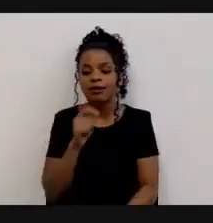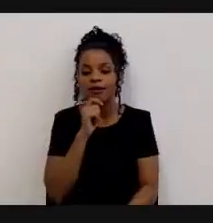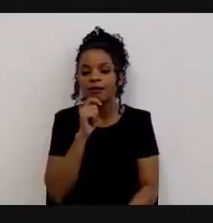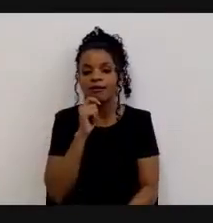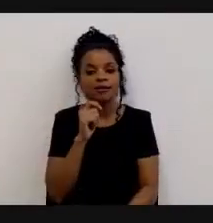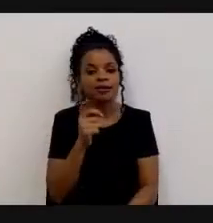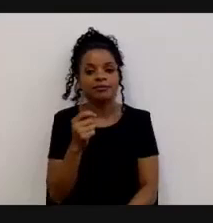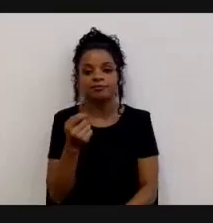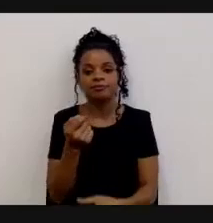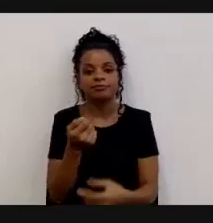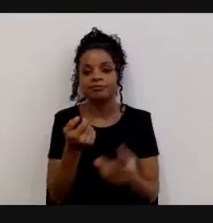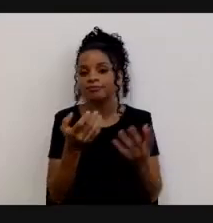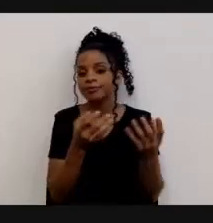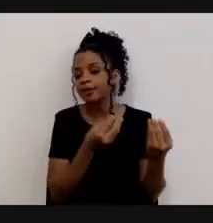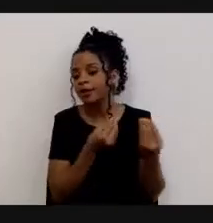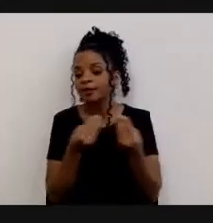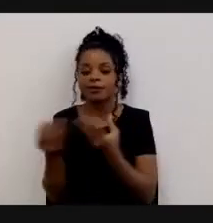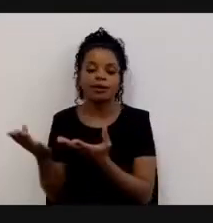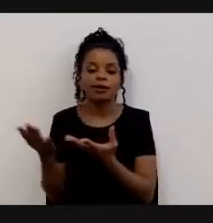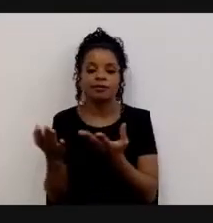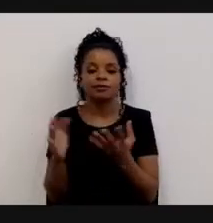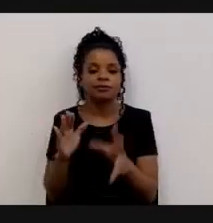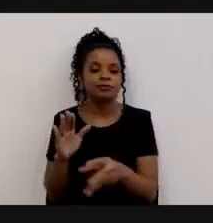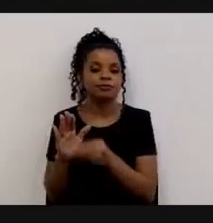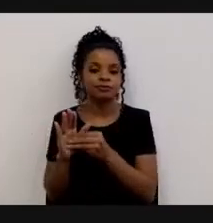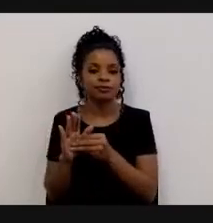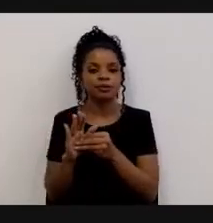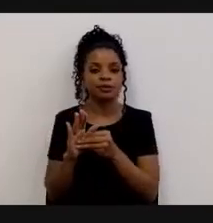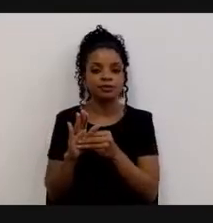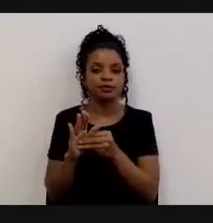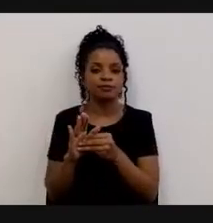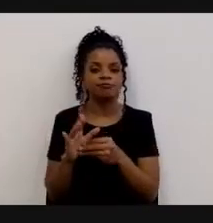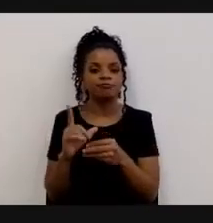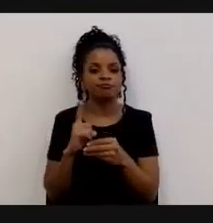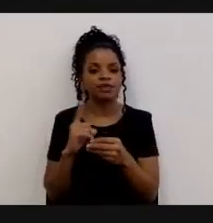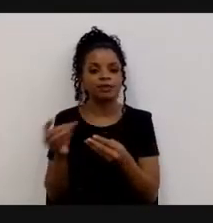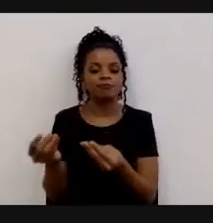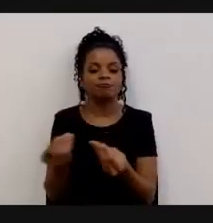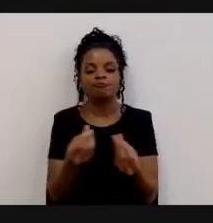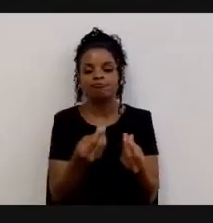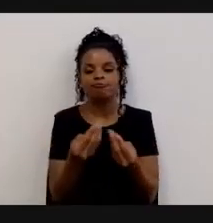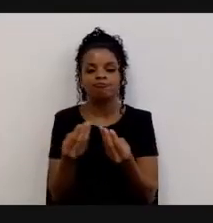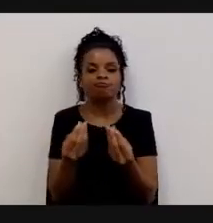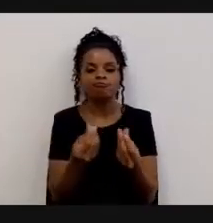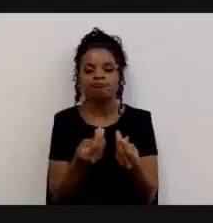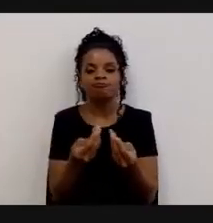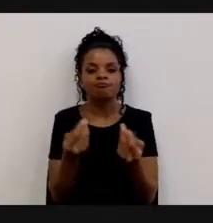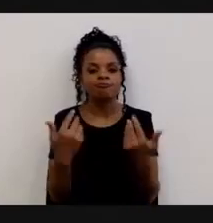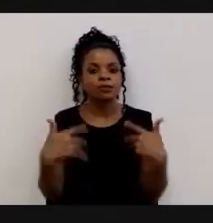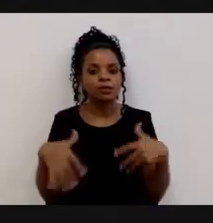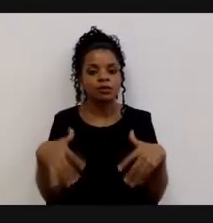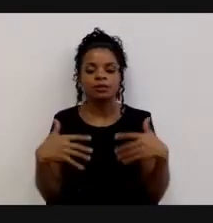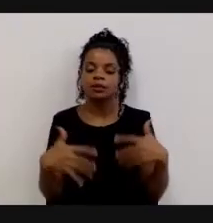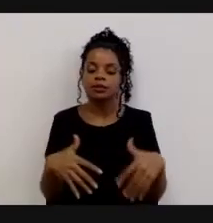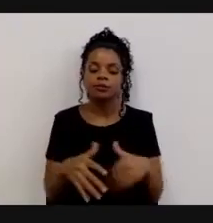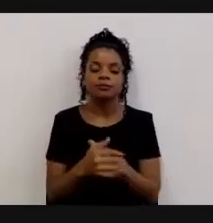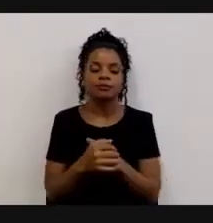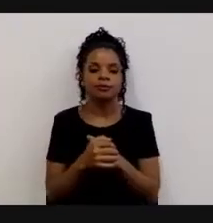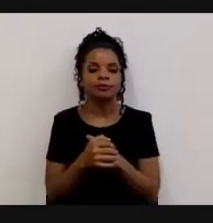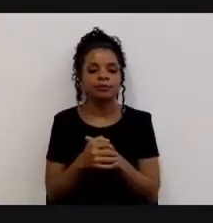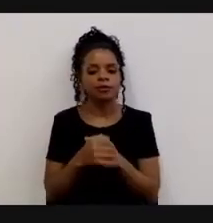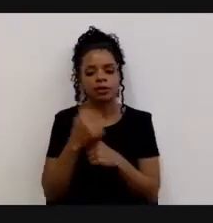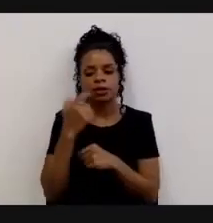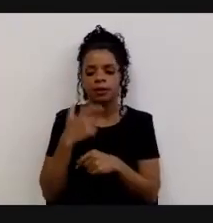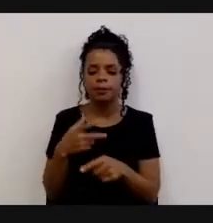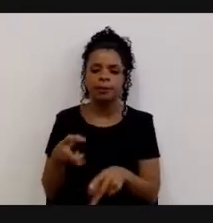receber. Então, por quê? É uma emenda discricionária, tem um grau de subjetividade muito grande. E quando eu